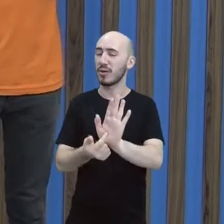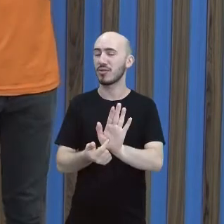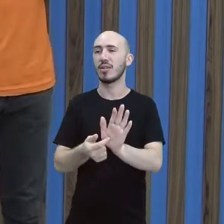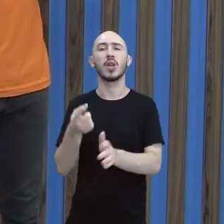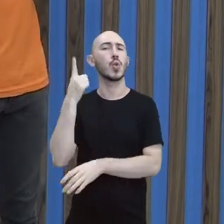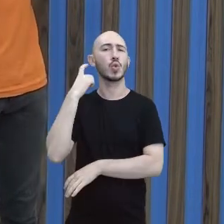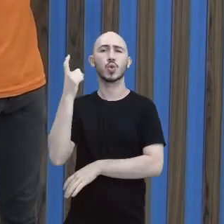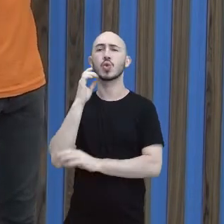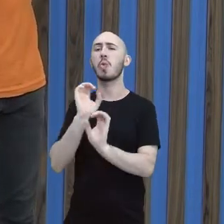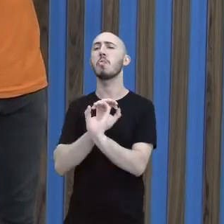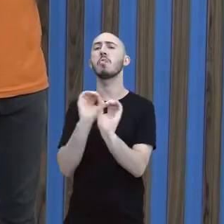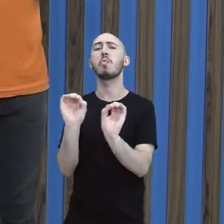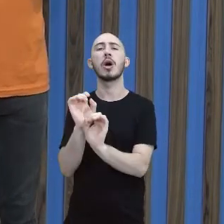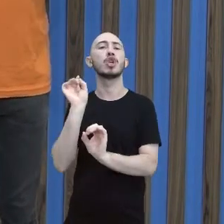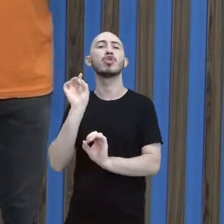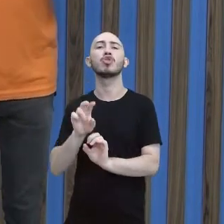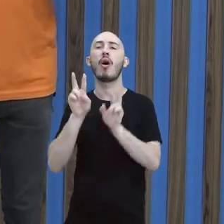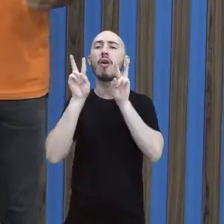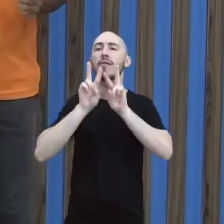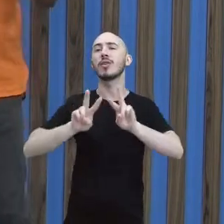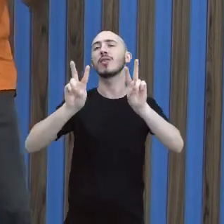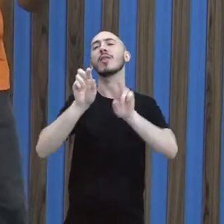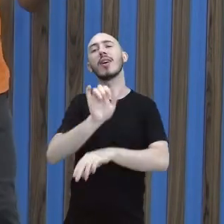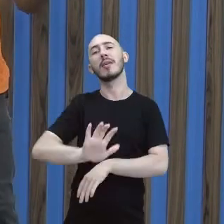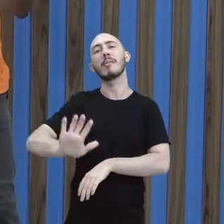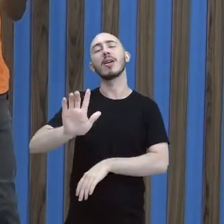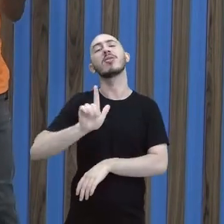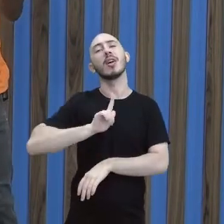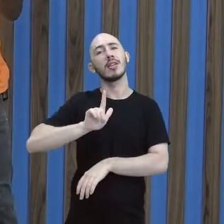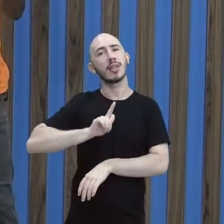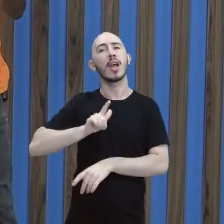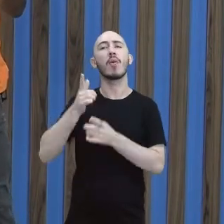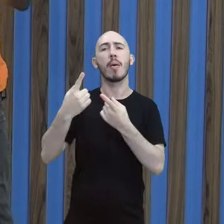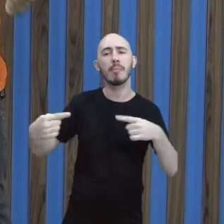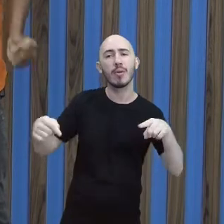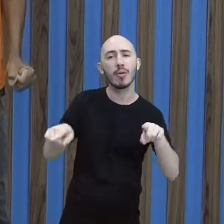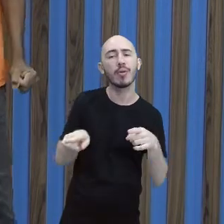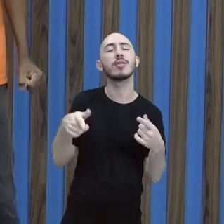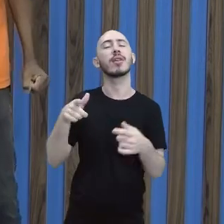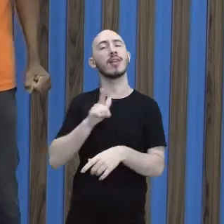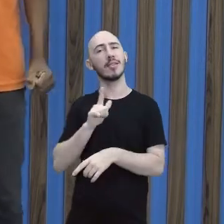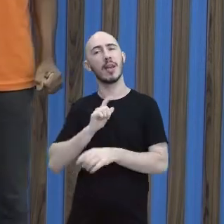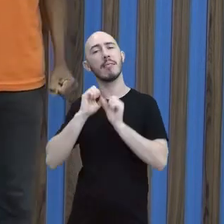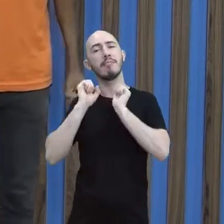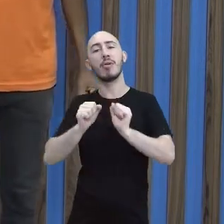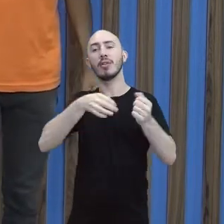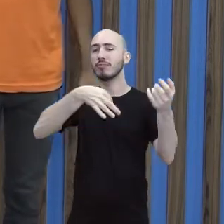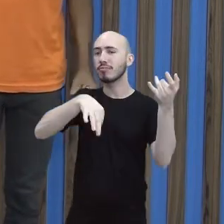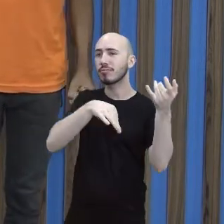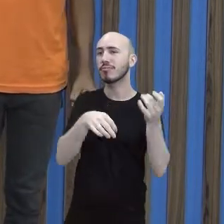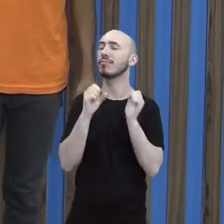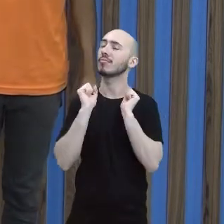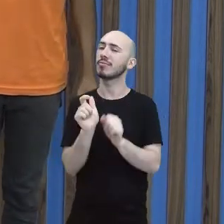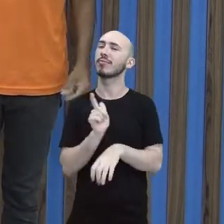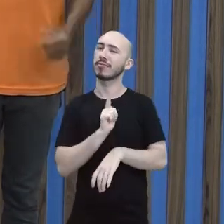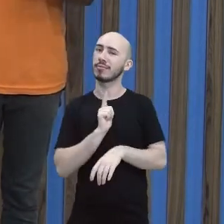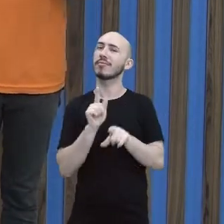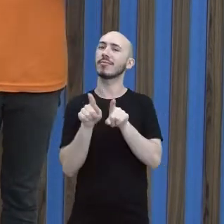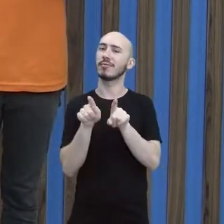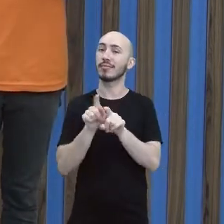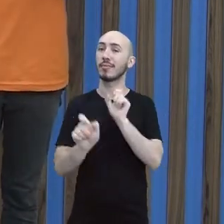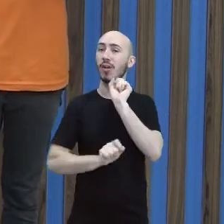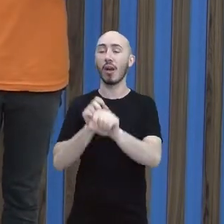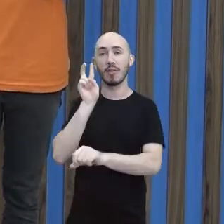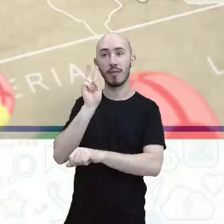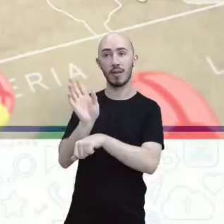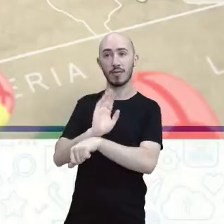colega ali não ficar, né? Tem uma músicazinha, você pode até tocar no violino a músicazinha se você quiser aqui, né? Mas vamos lá ver o vídeo aqui,